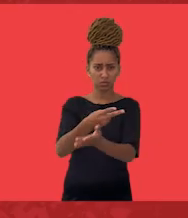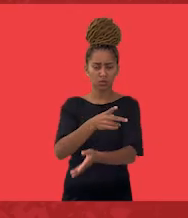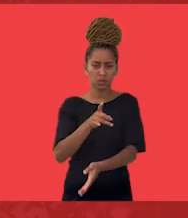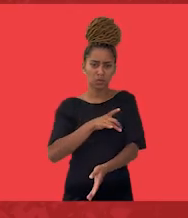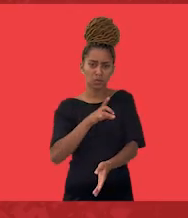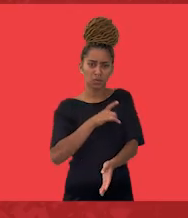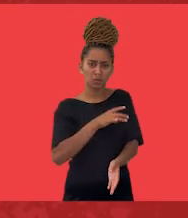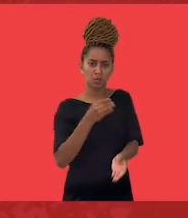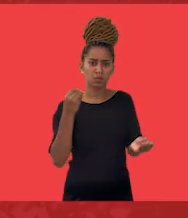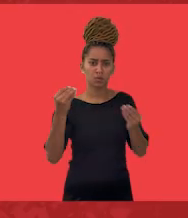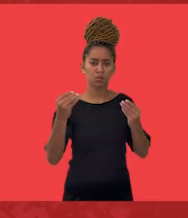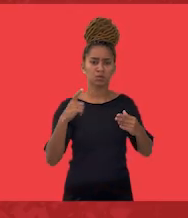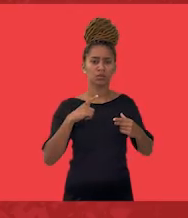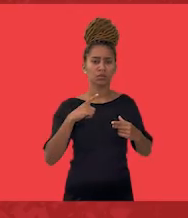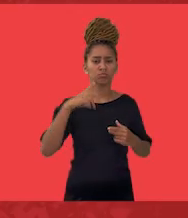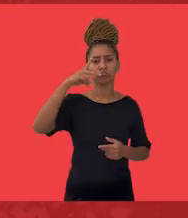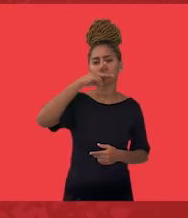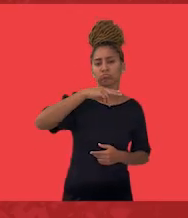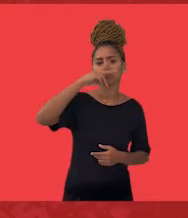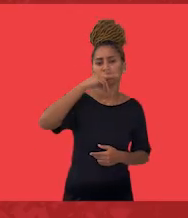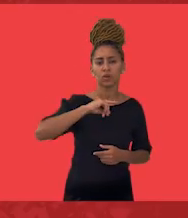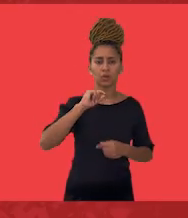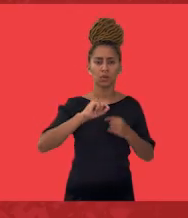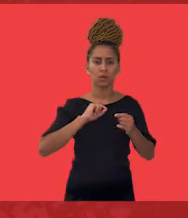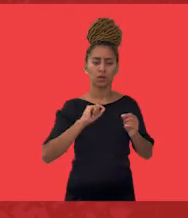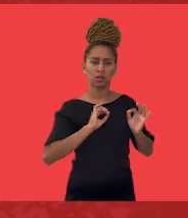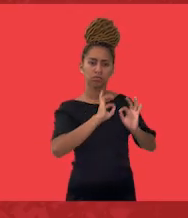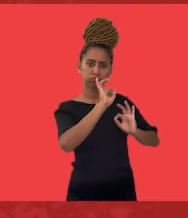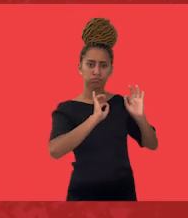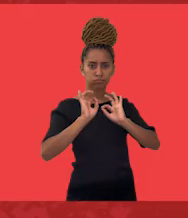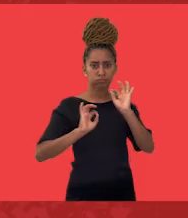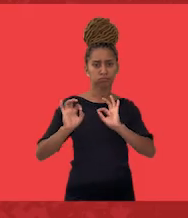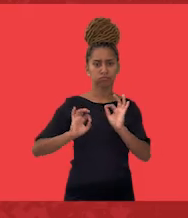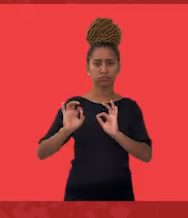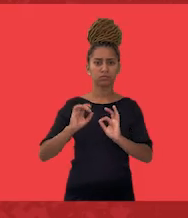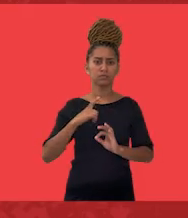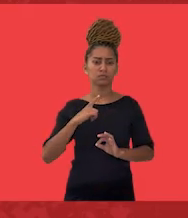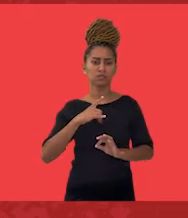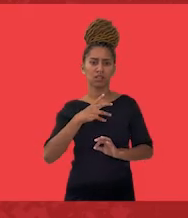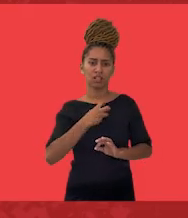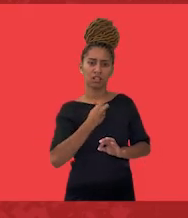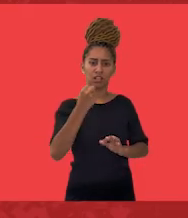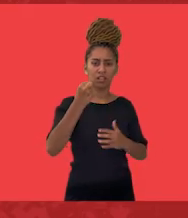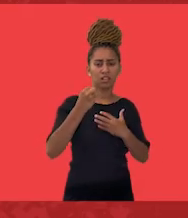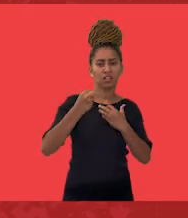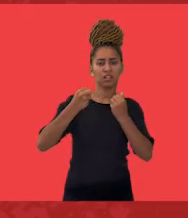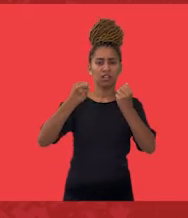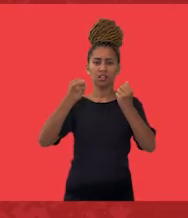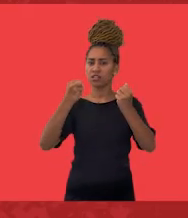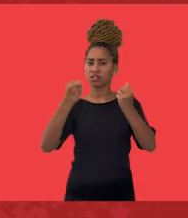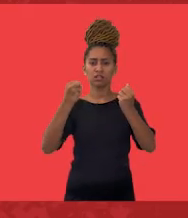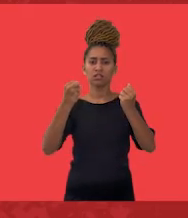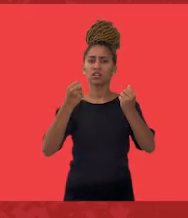mesma caia e siga tonta e esperançosa rumo